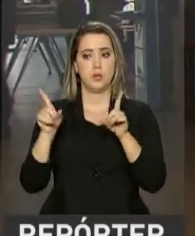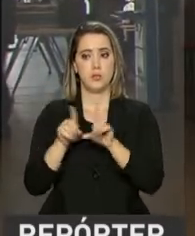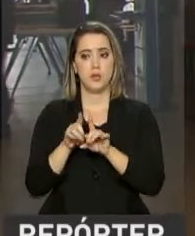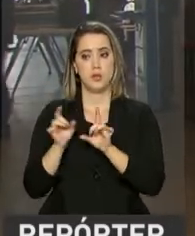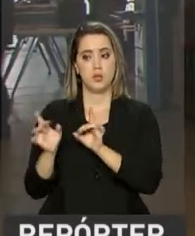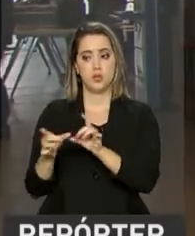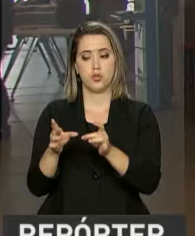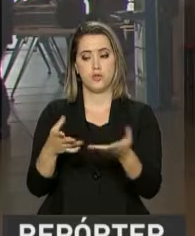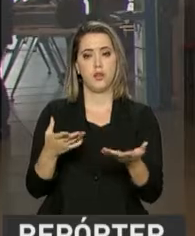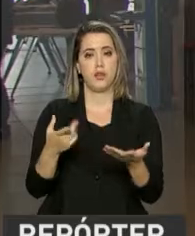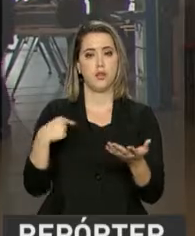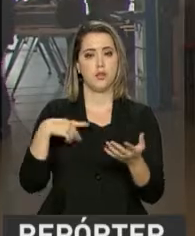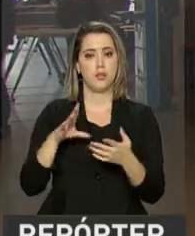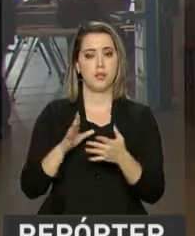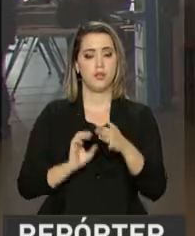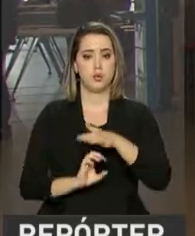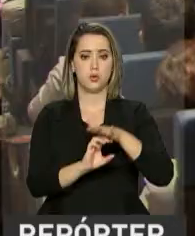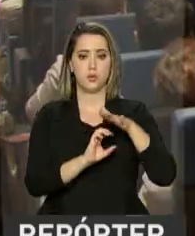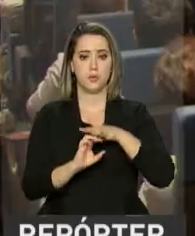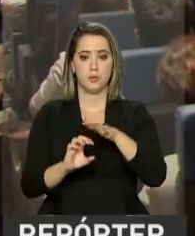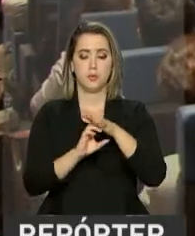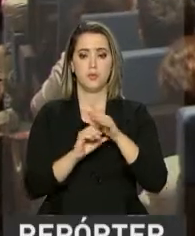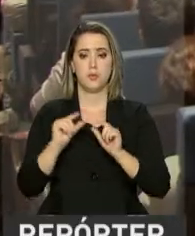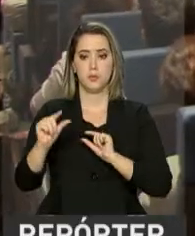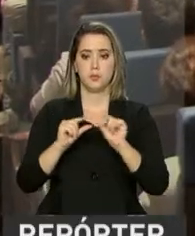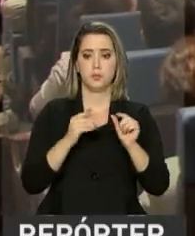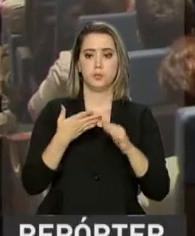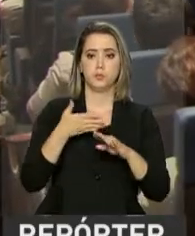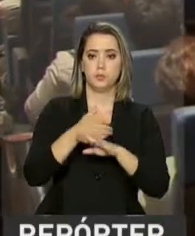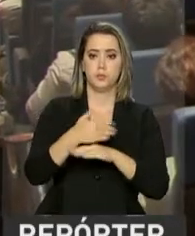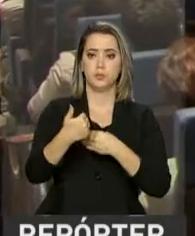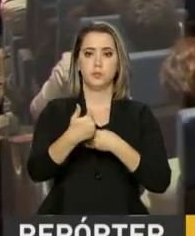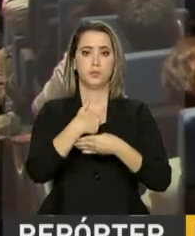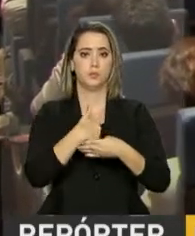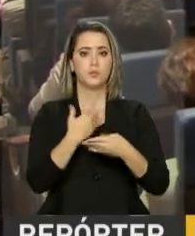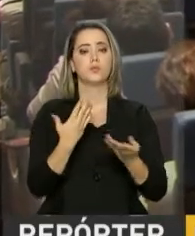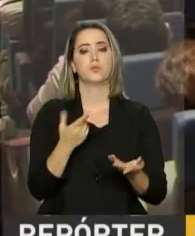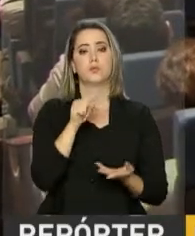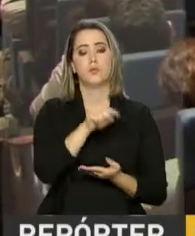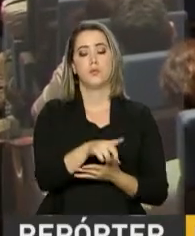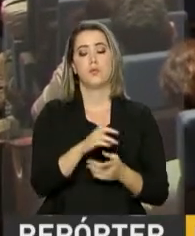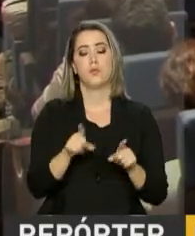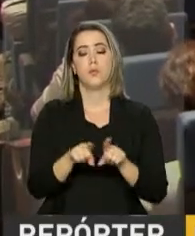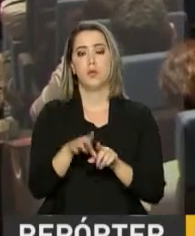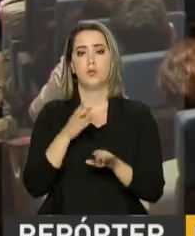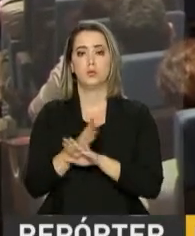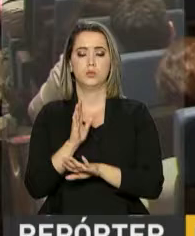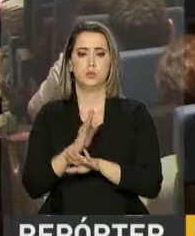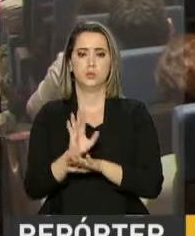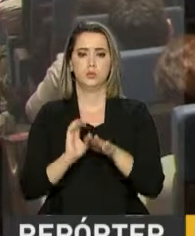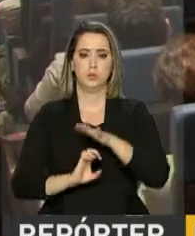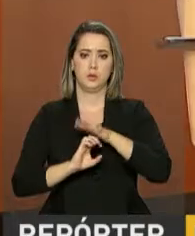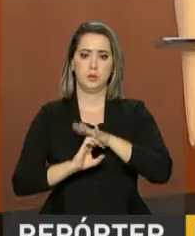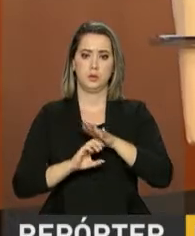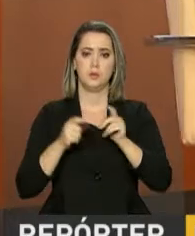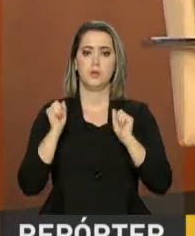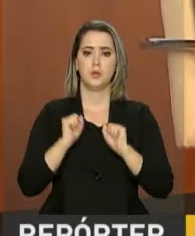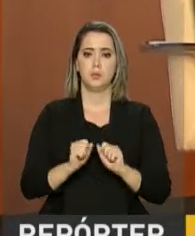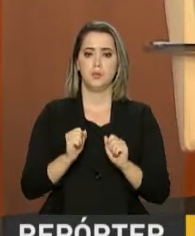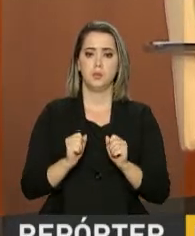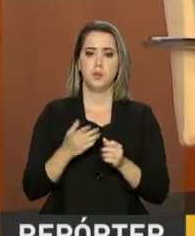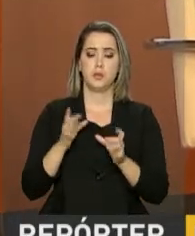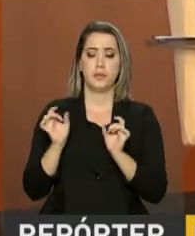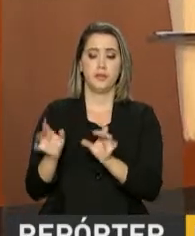pequenas empresas e do país além de estruturar mercado para que essas micro e pequenas empresas possam exportar é